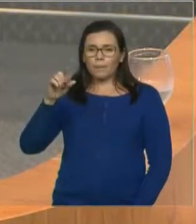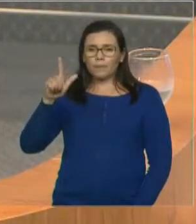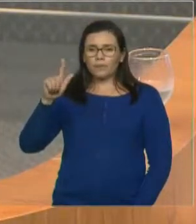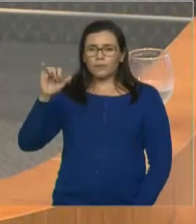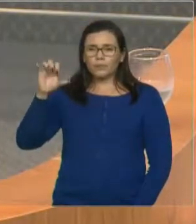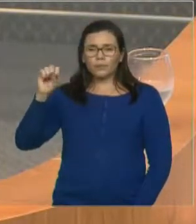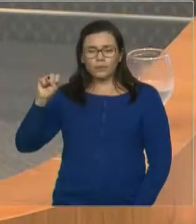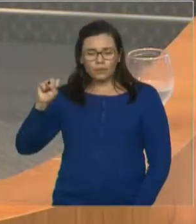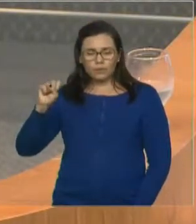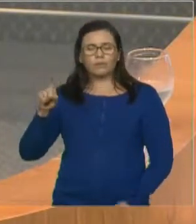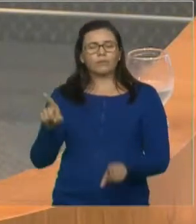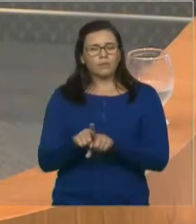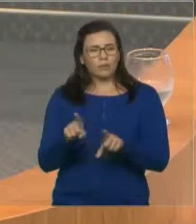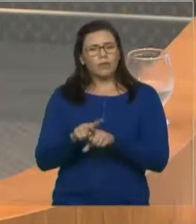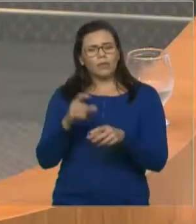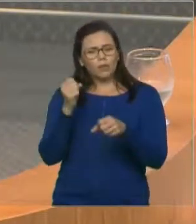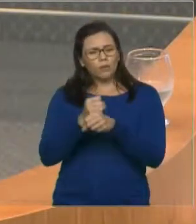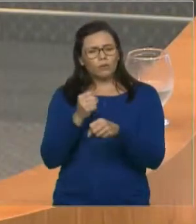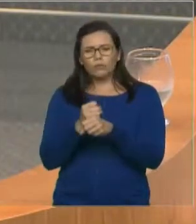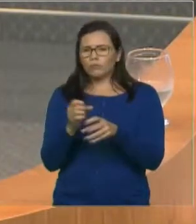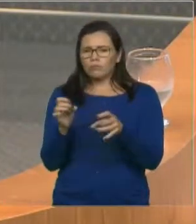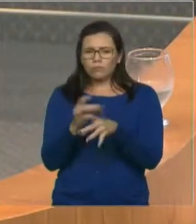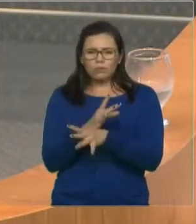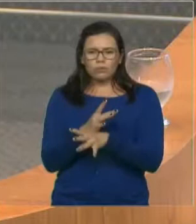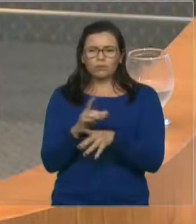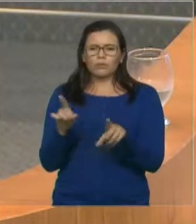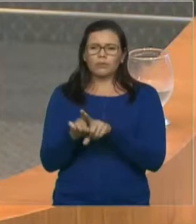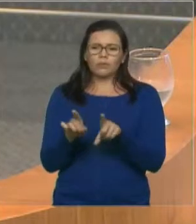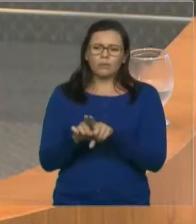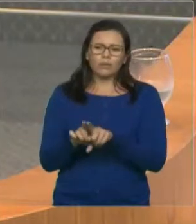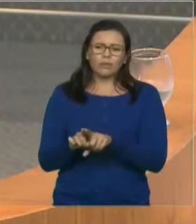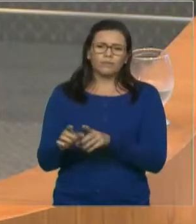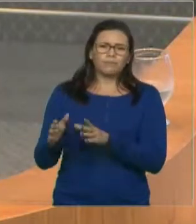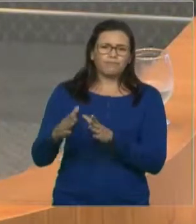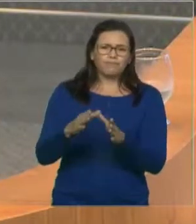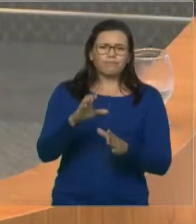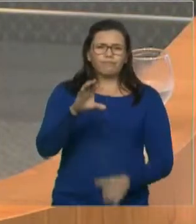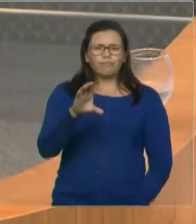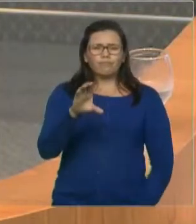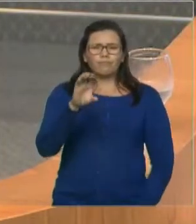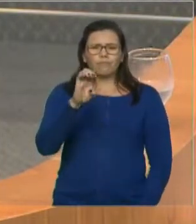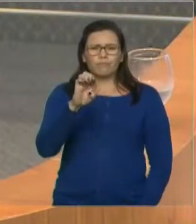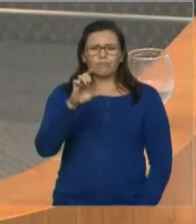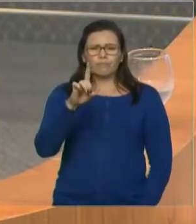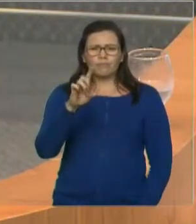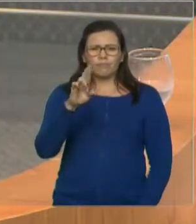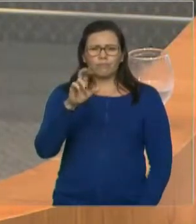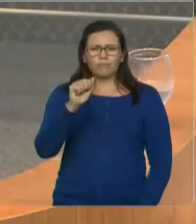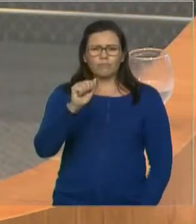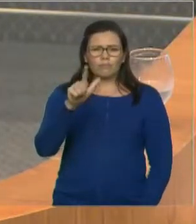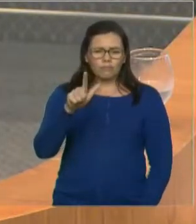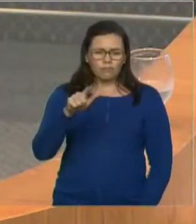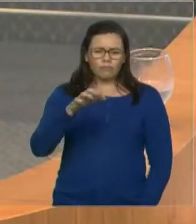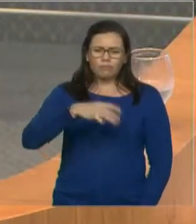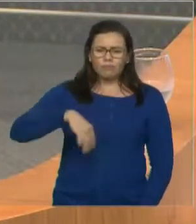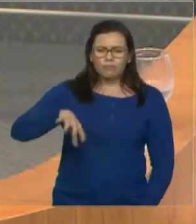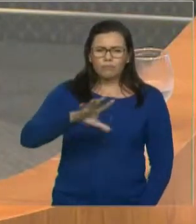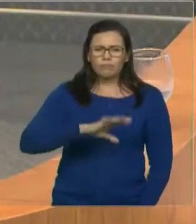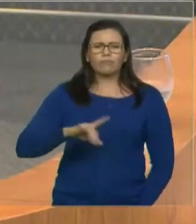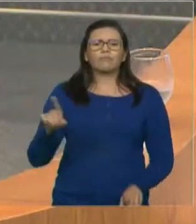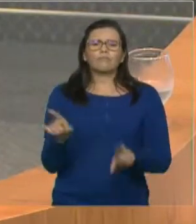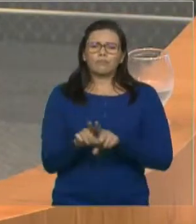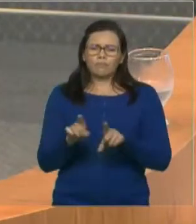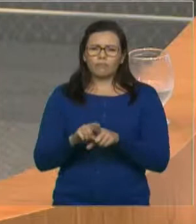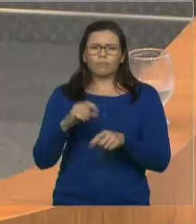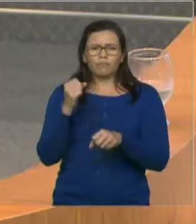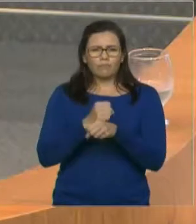MA que liga a BR até Cedral, na região da Baixada, foi feito tapa-buraco.